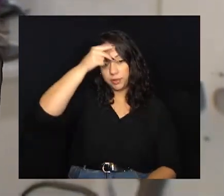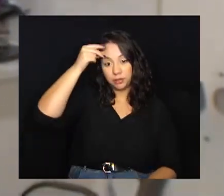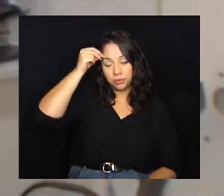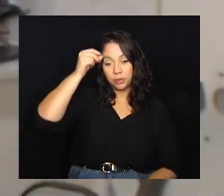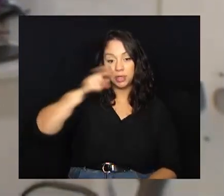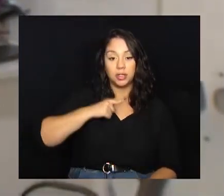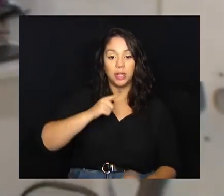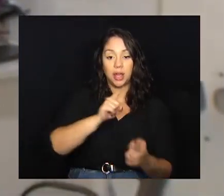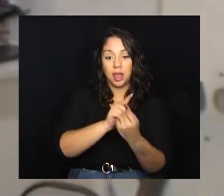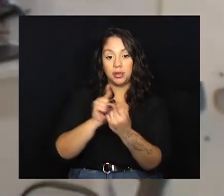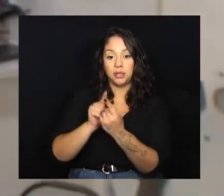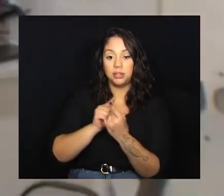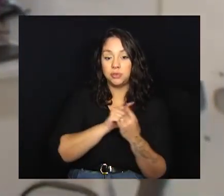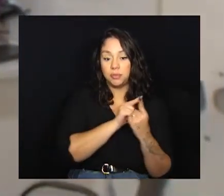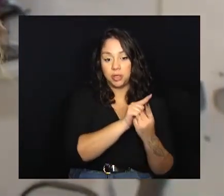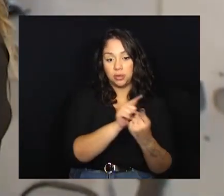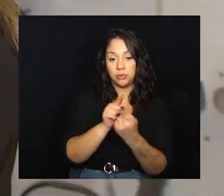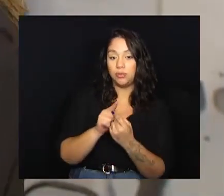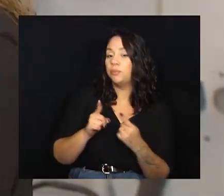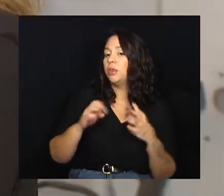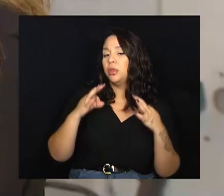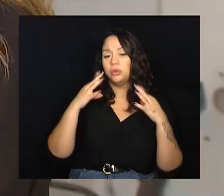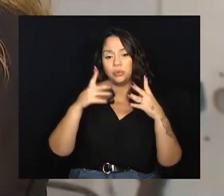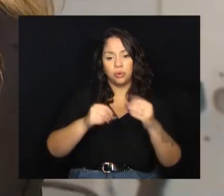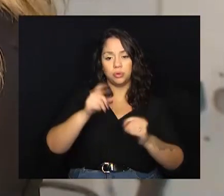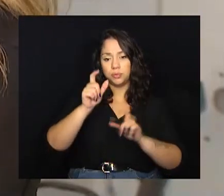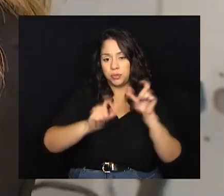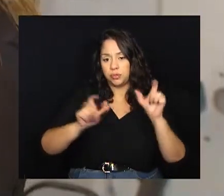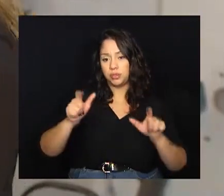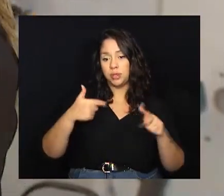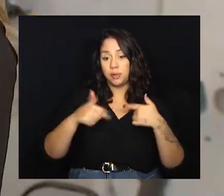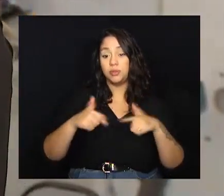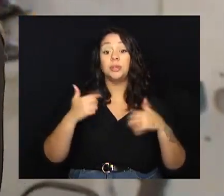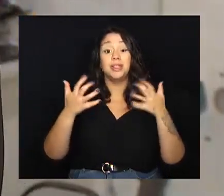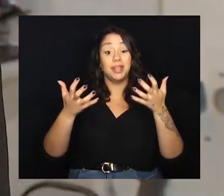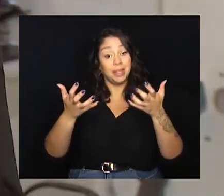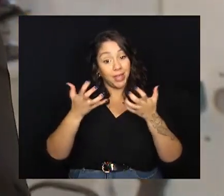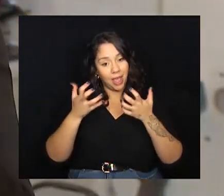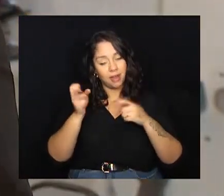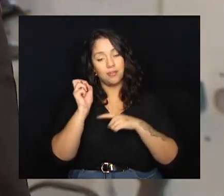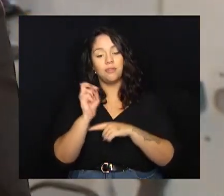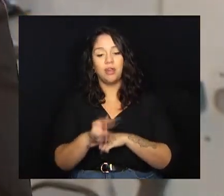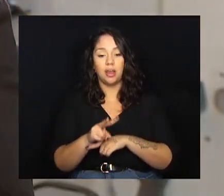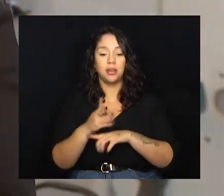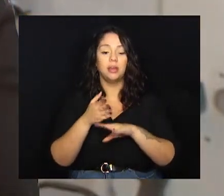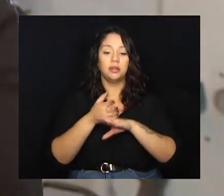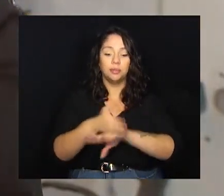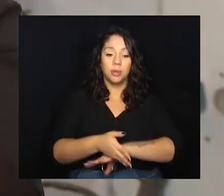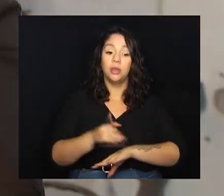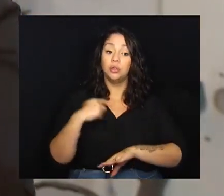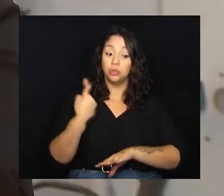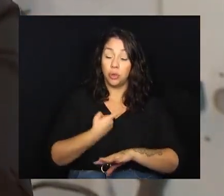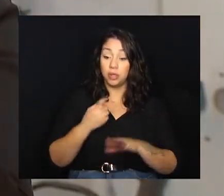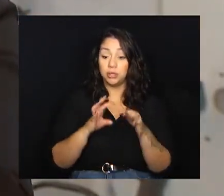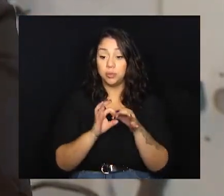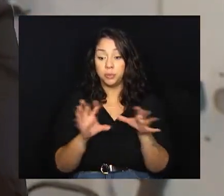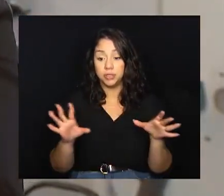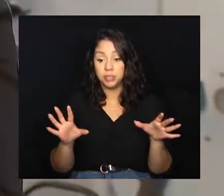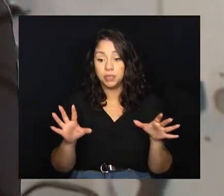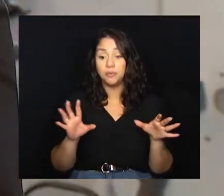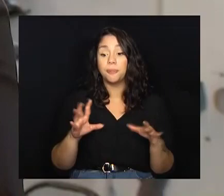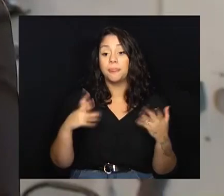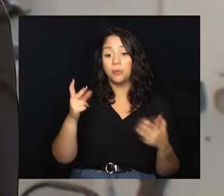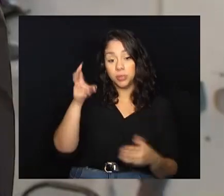atendendo lá todo e qualquer trabalhador que queira buscar essas vagas tá bom nós estamos à disposição então quinta-feira